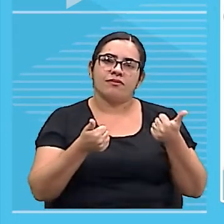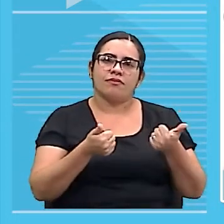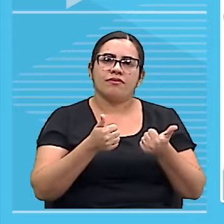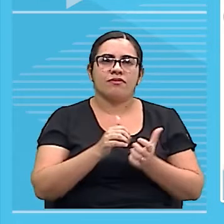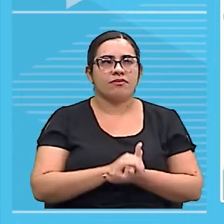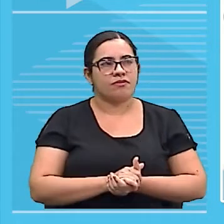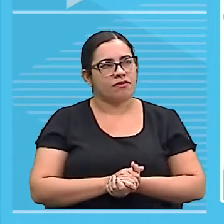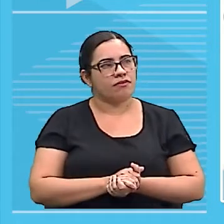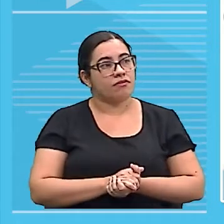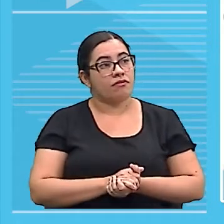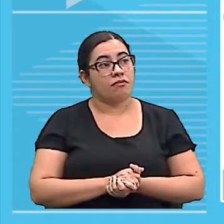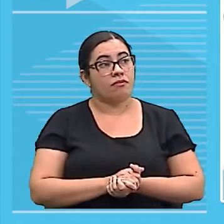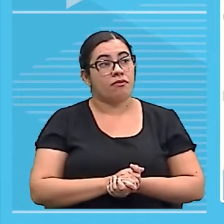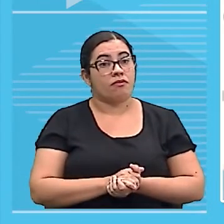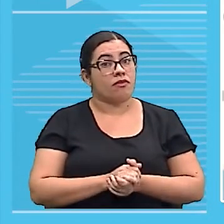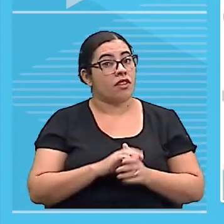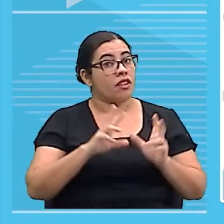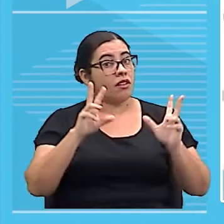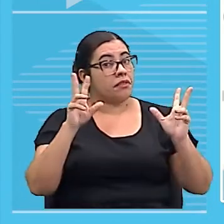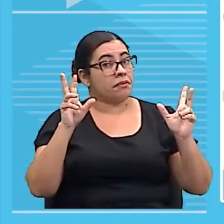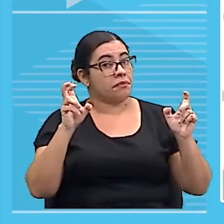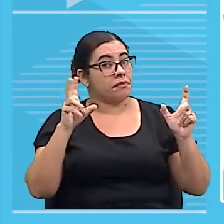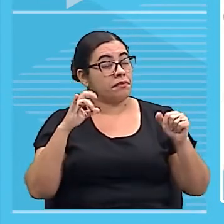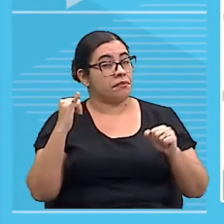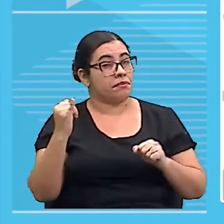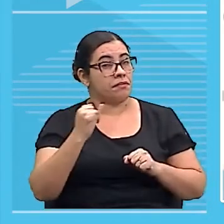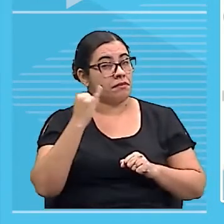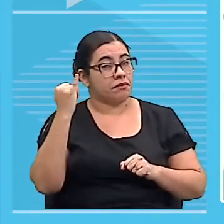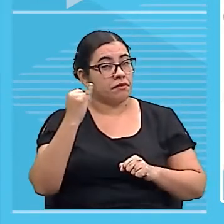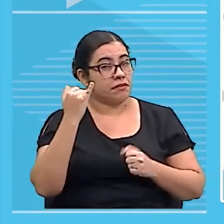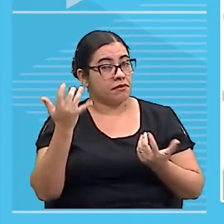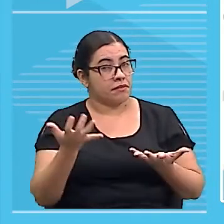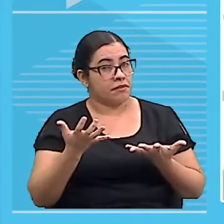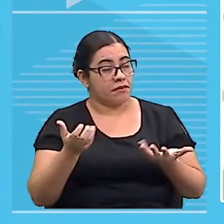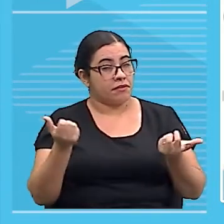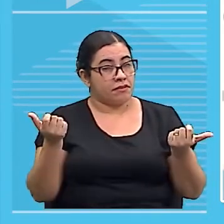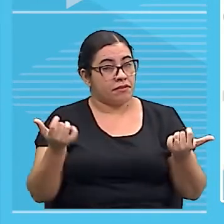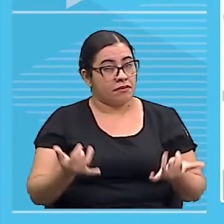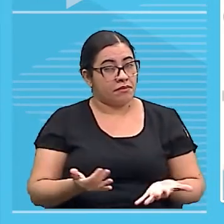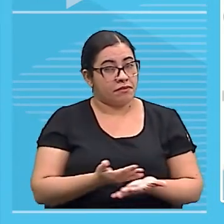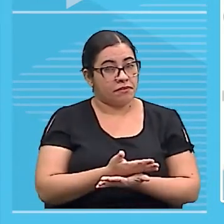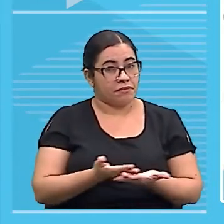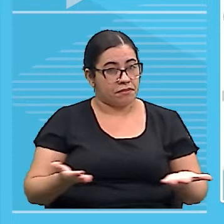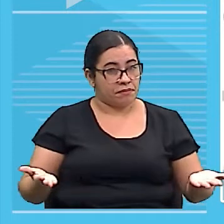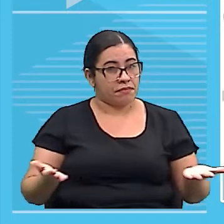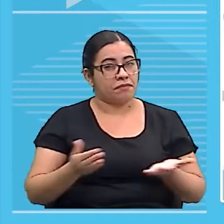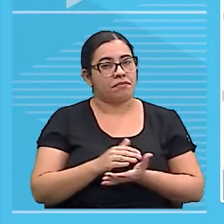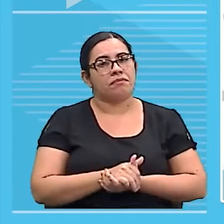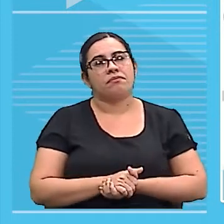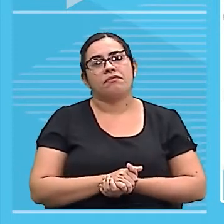tem só uma observação importantíssima que eu quero fazer para vocês